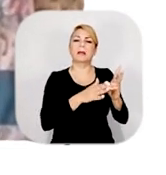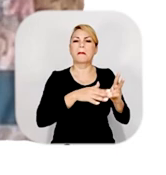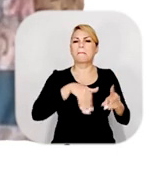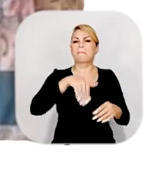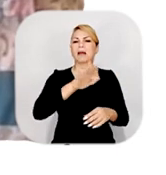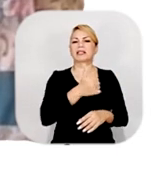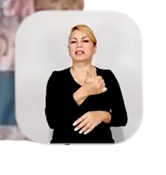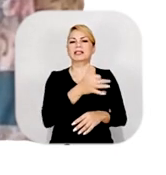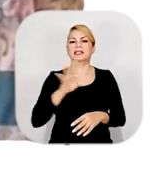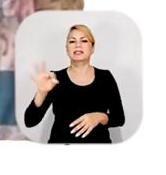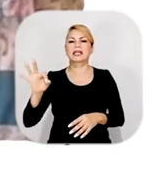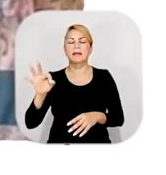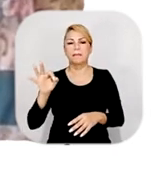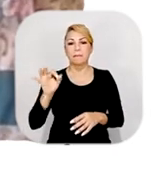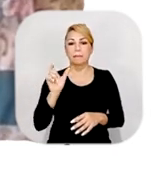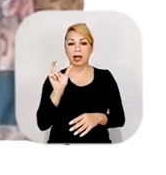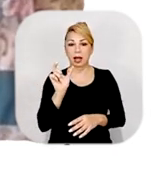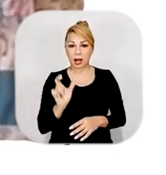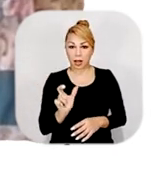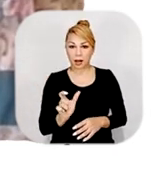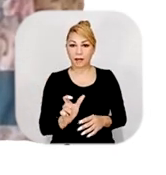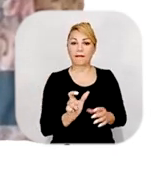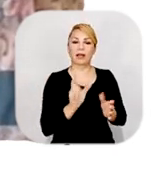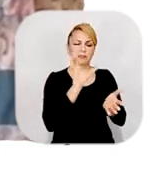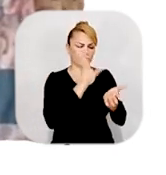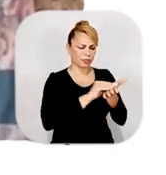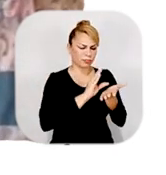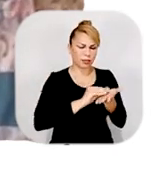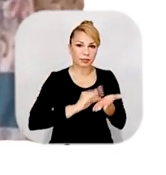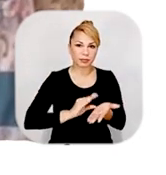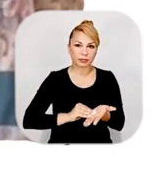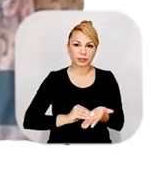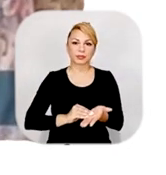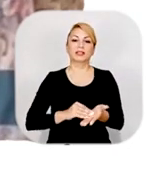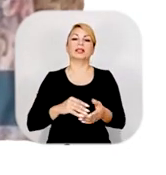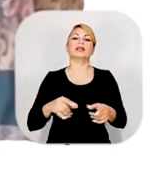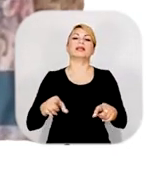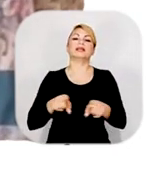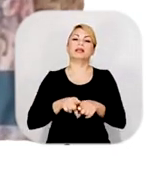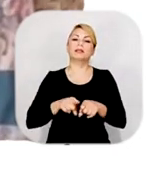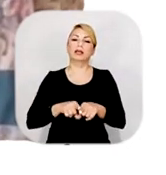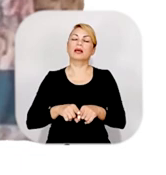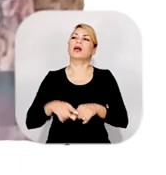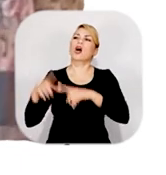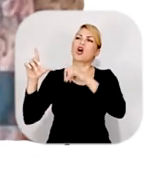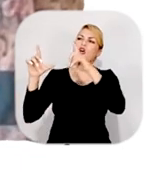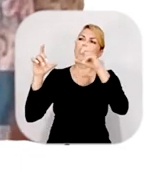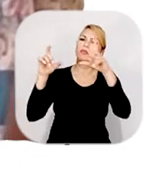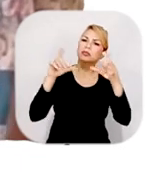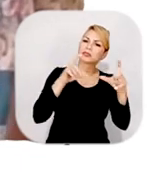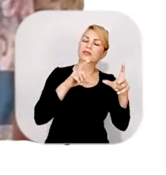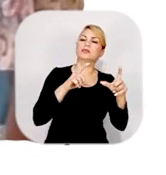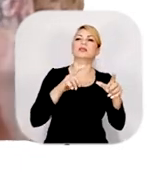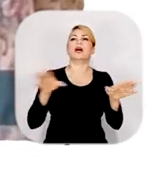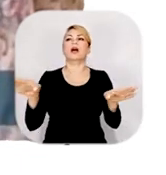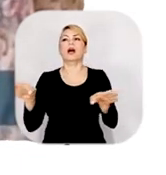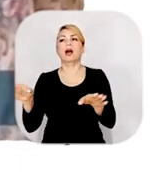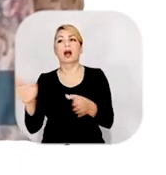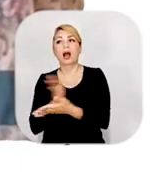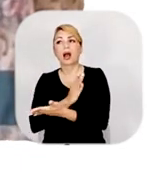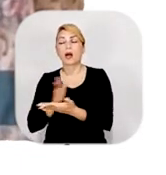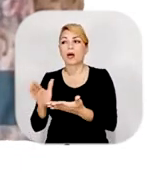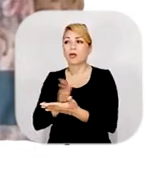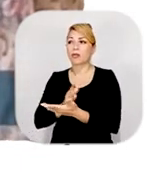E teve algumas fotos dos povos, algumas observações etnográficas, mas era isso. Depois